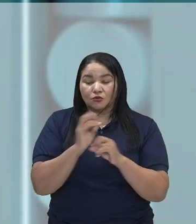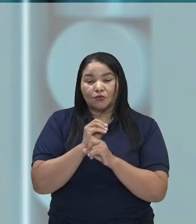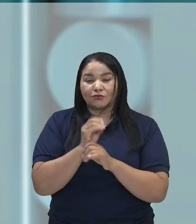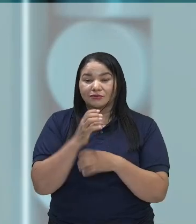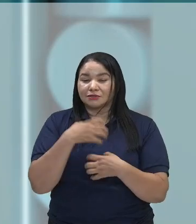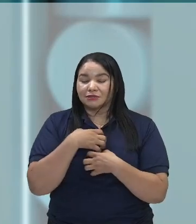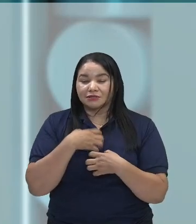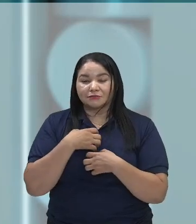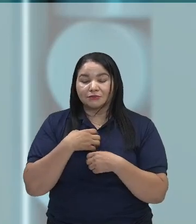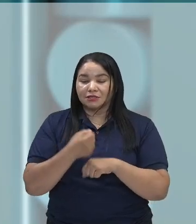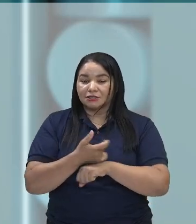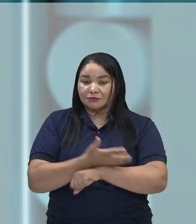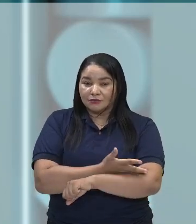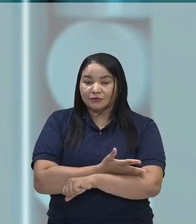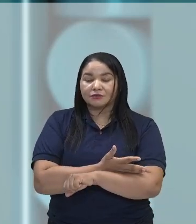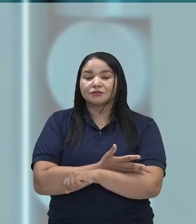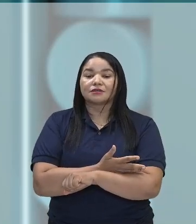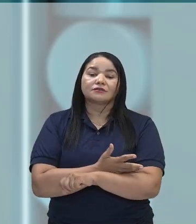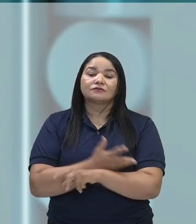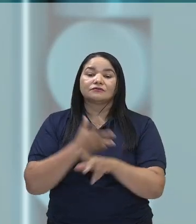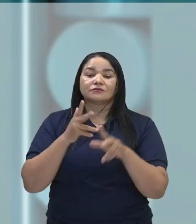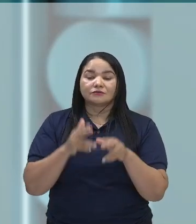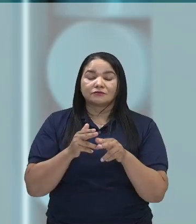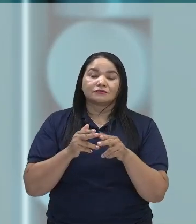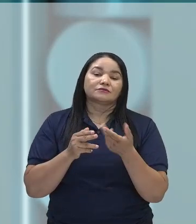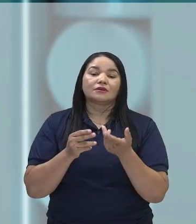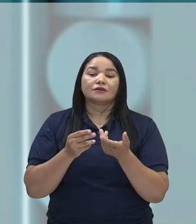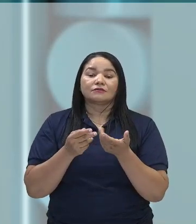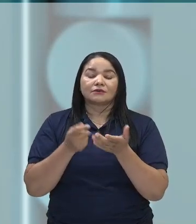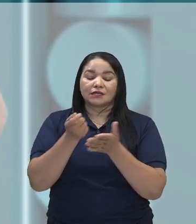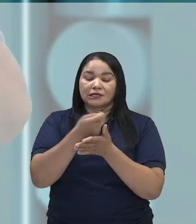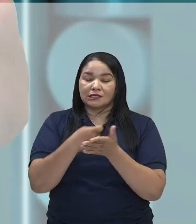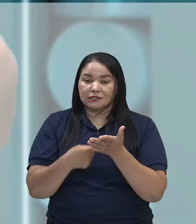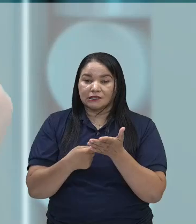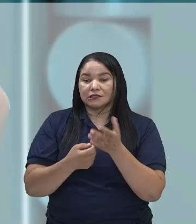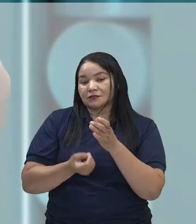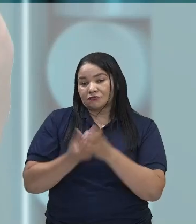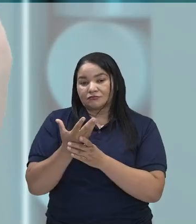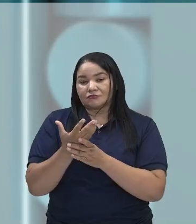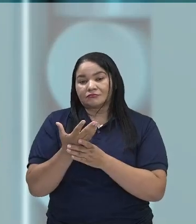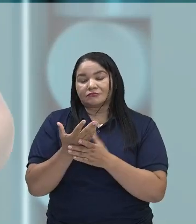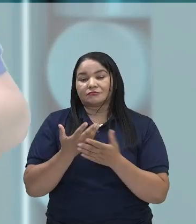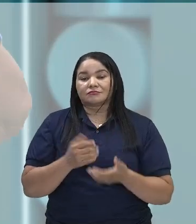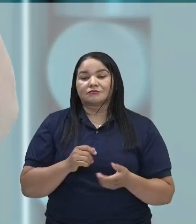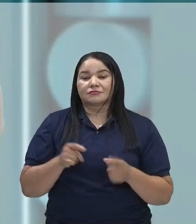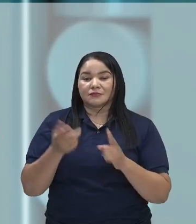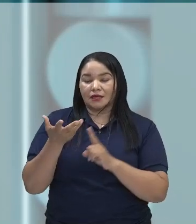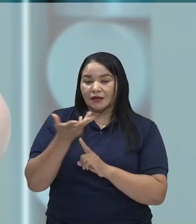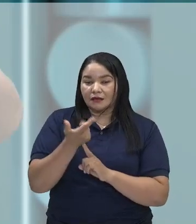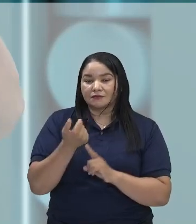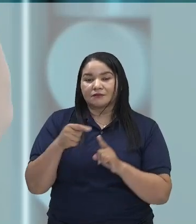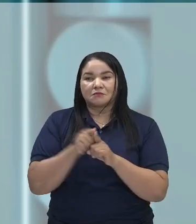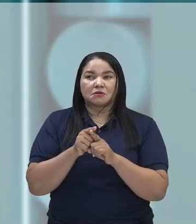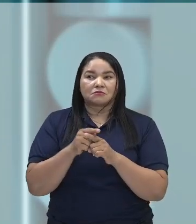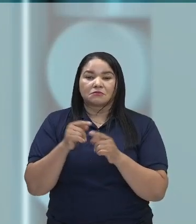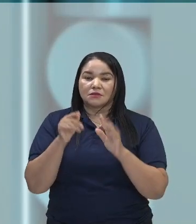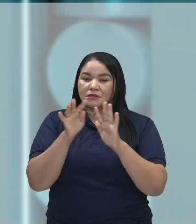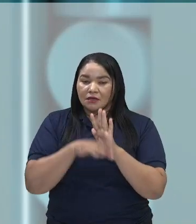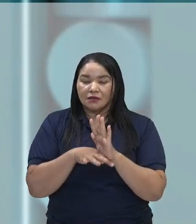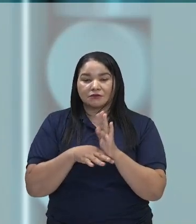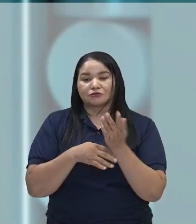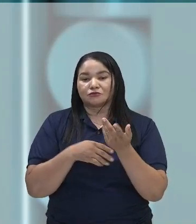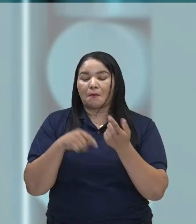ele está sentindo no momento que ele está criando aquela obra de arte, aquele texto, aquela música, aquele